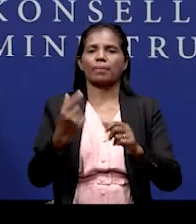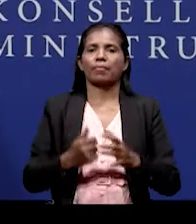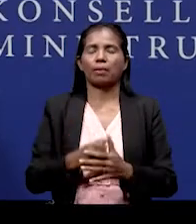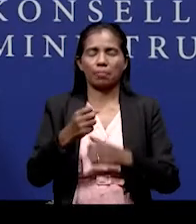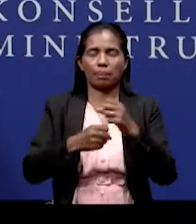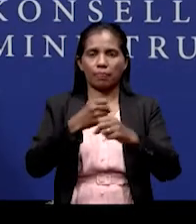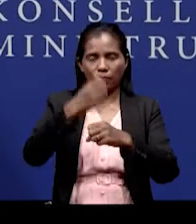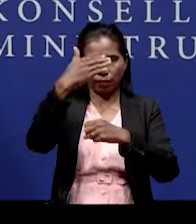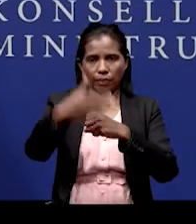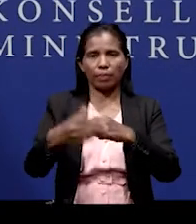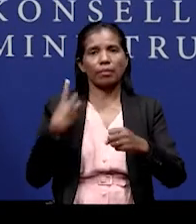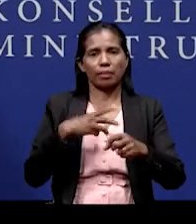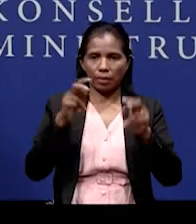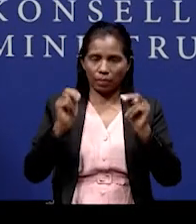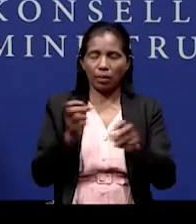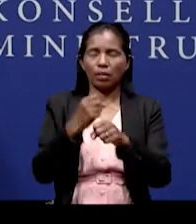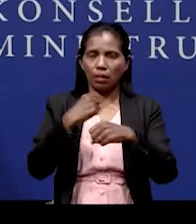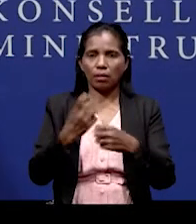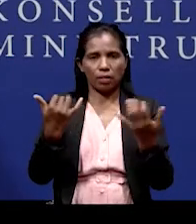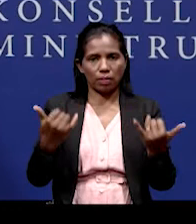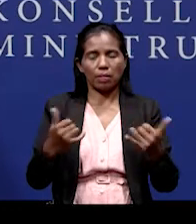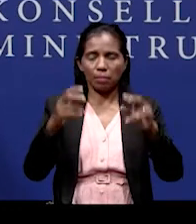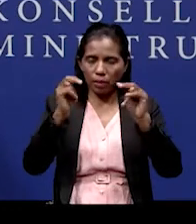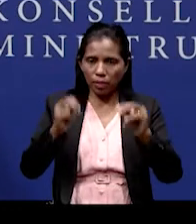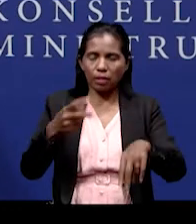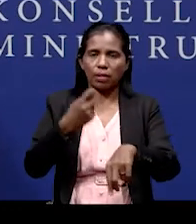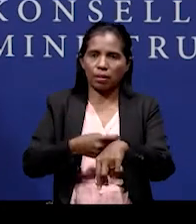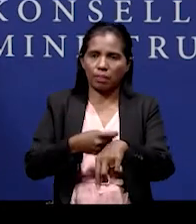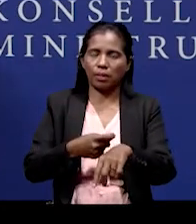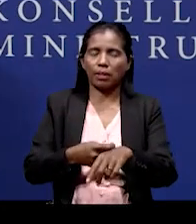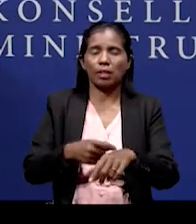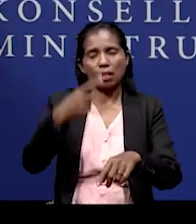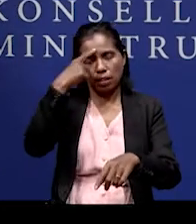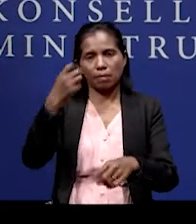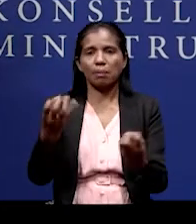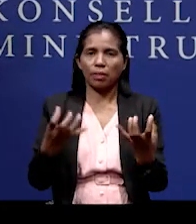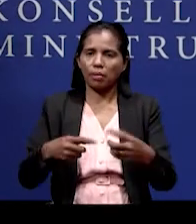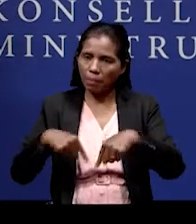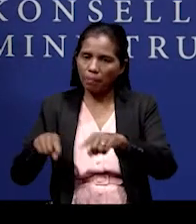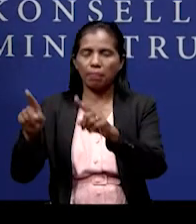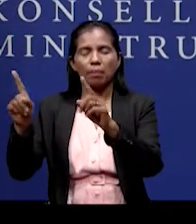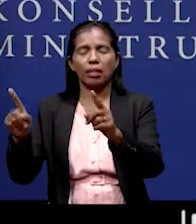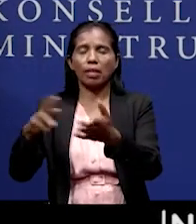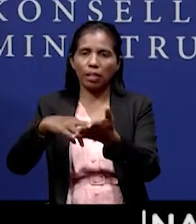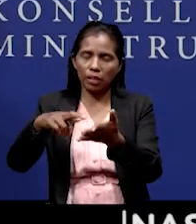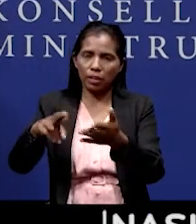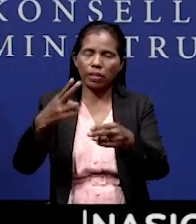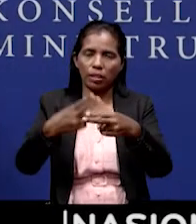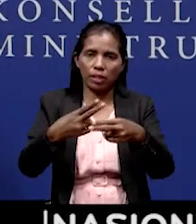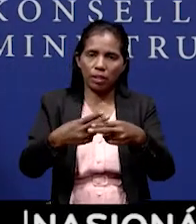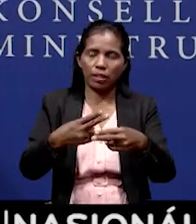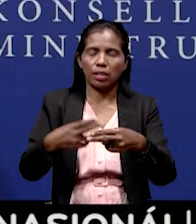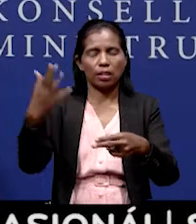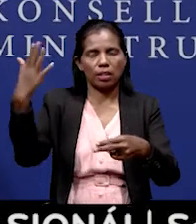te precisa halo agora, né, te estende no tempo, também, barak makbaona, registra na ia.